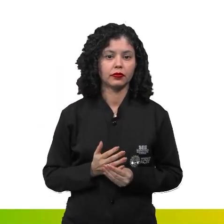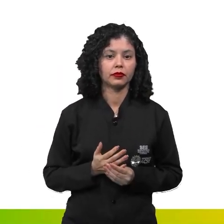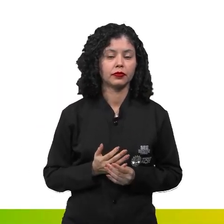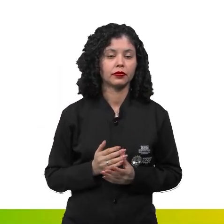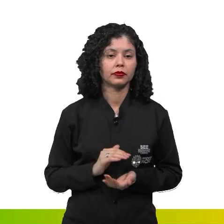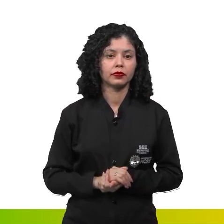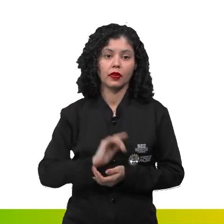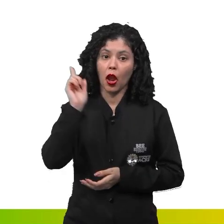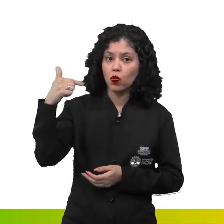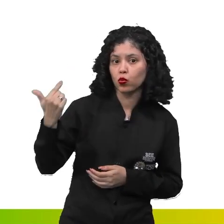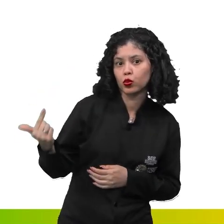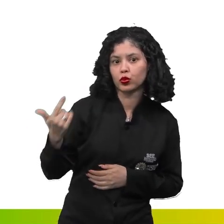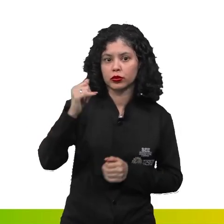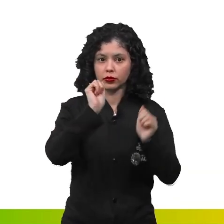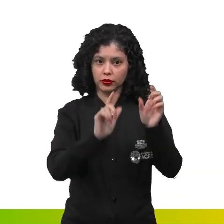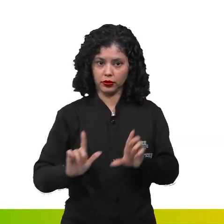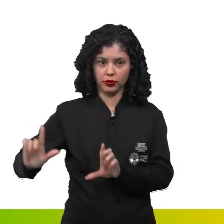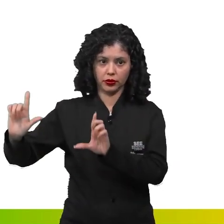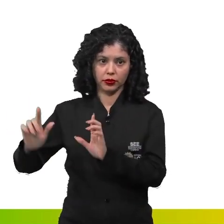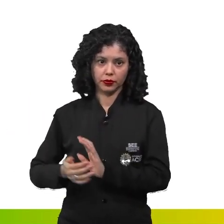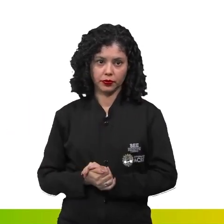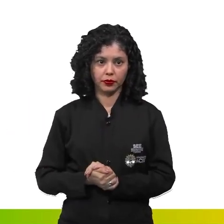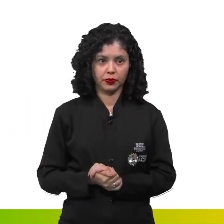lá para o próximo slide.